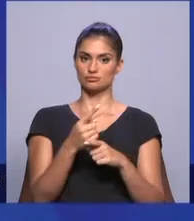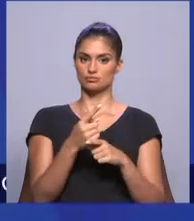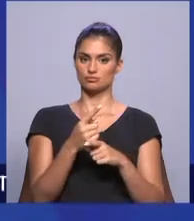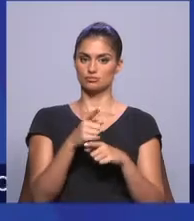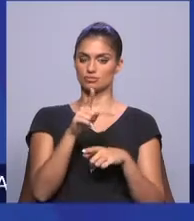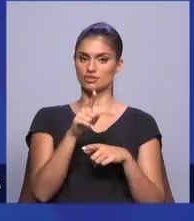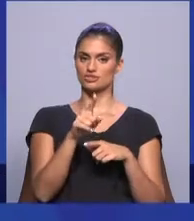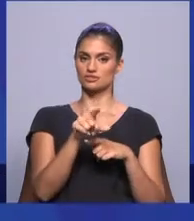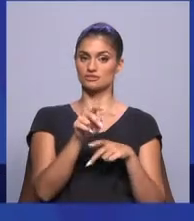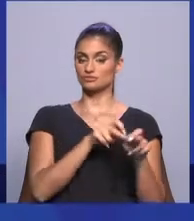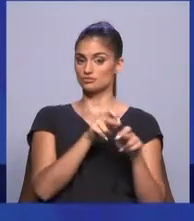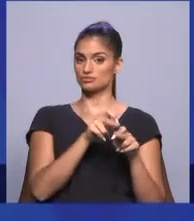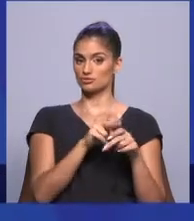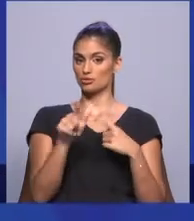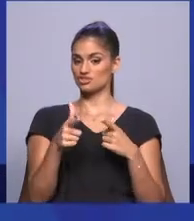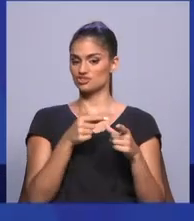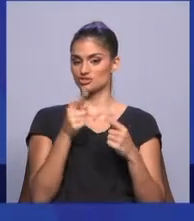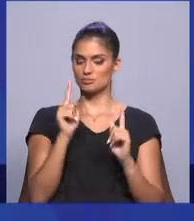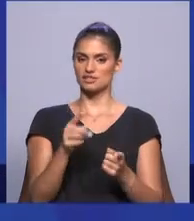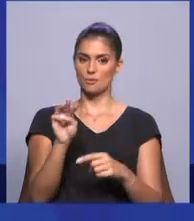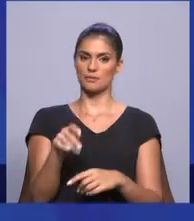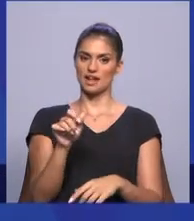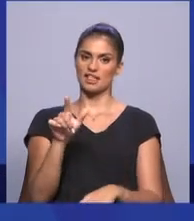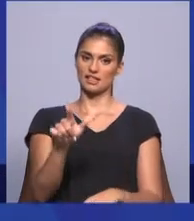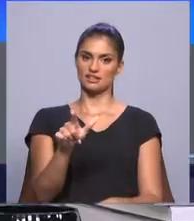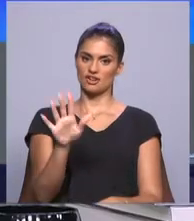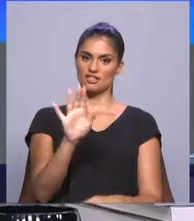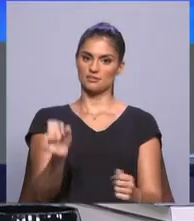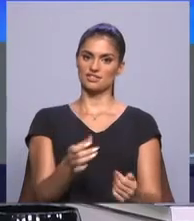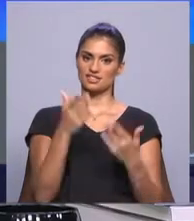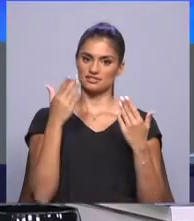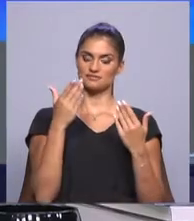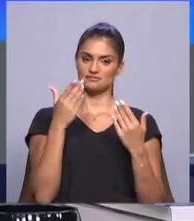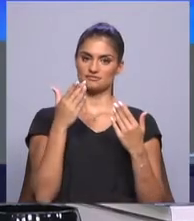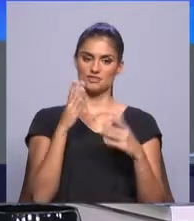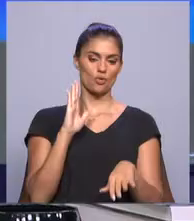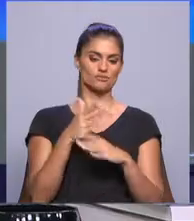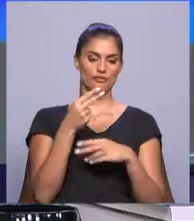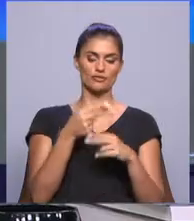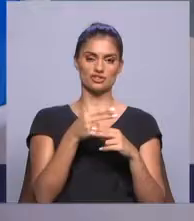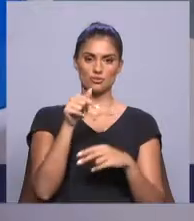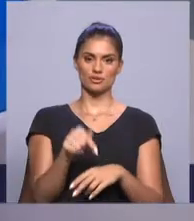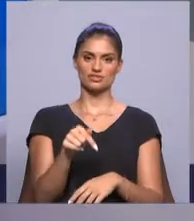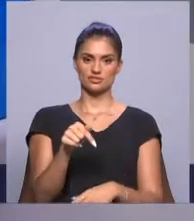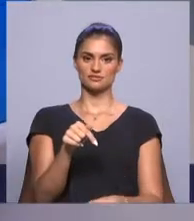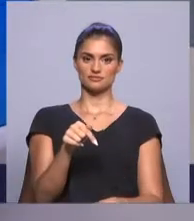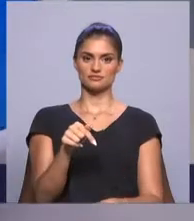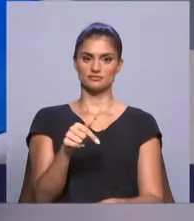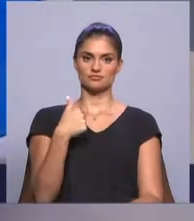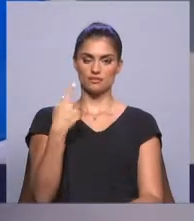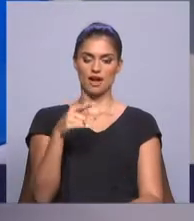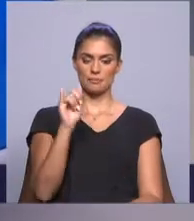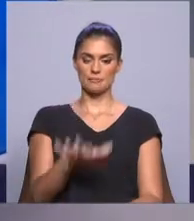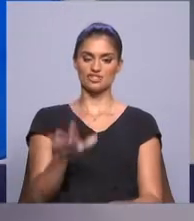Outras estrelas, e agora começar pelo Miguel Gonçalves. Miguel, bom dia. A última fronteira. Ora, hoje estou aqui intrigado. Para já tens umas